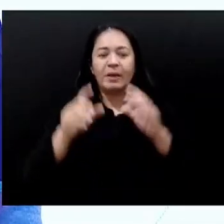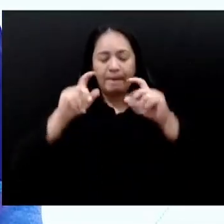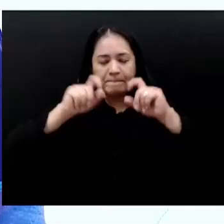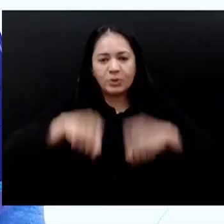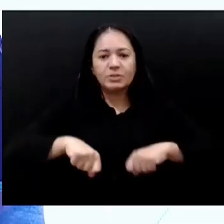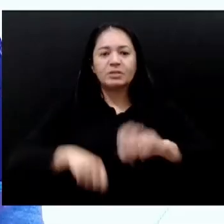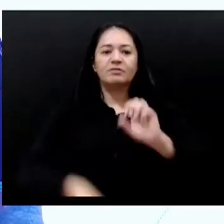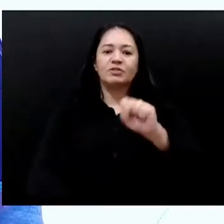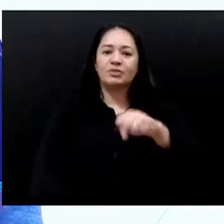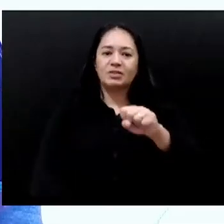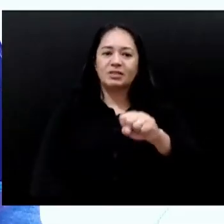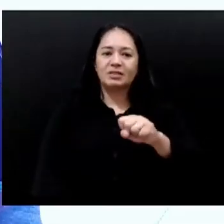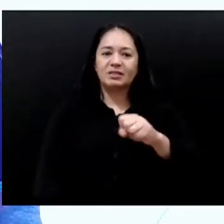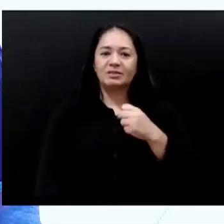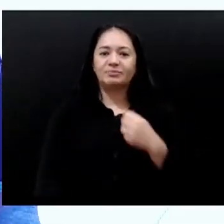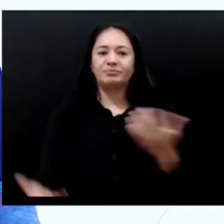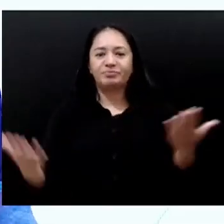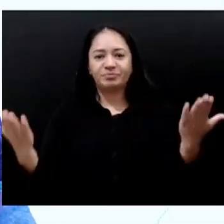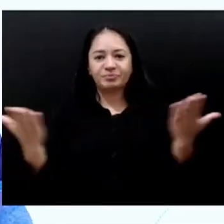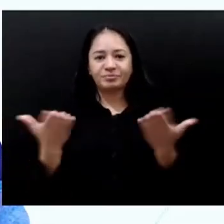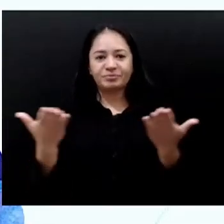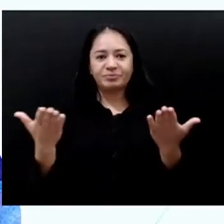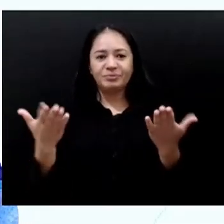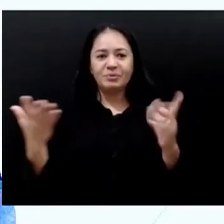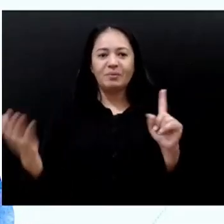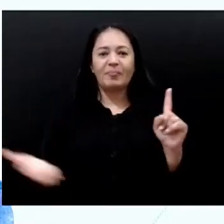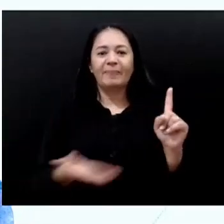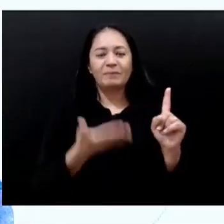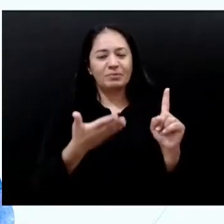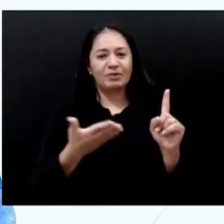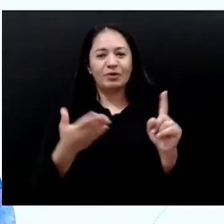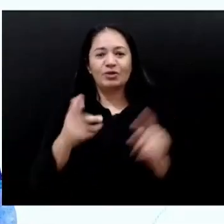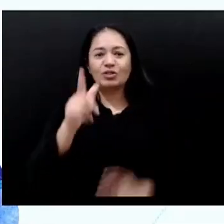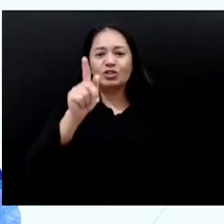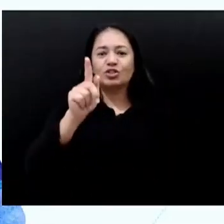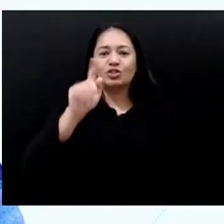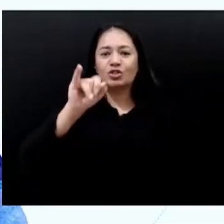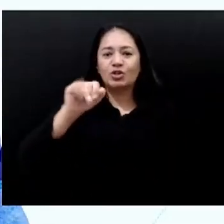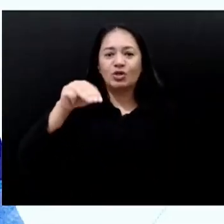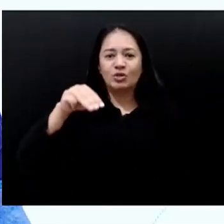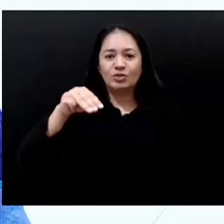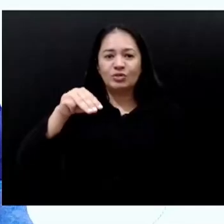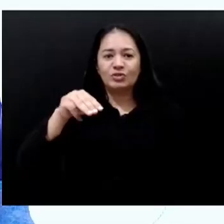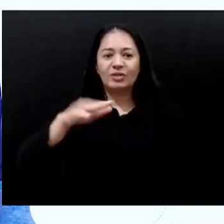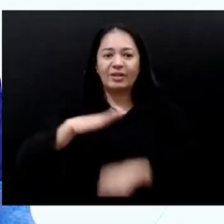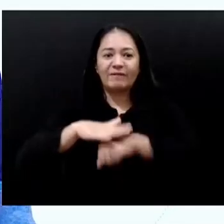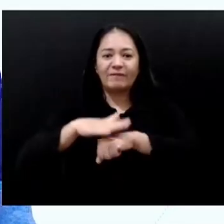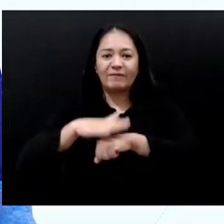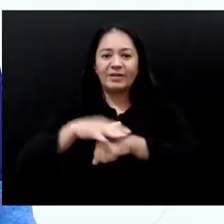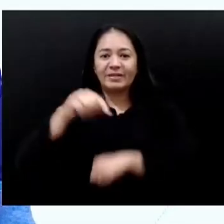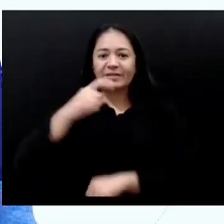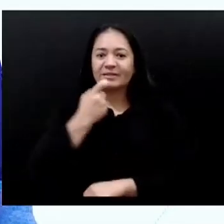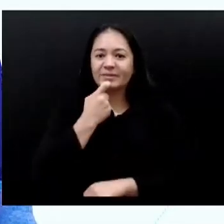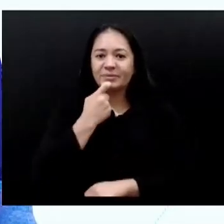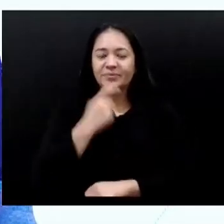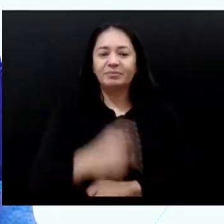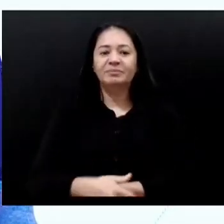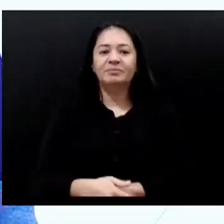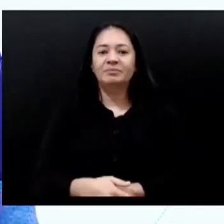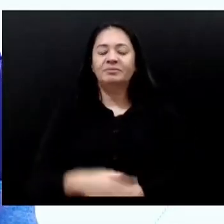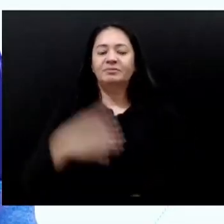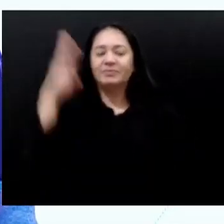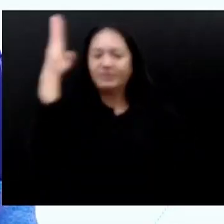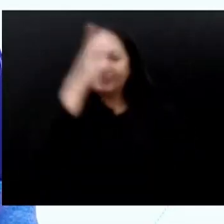toa hoje, o gin, o bag gin, que é feito em Campinas, é brasileiro e é o melhor do